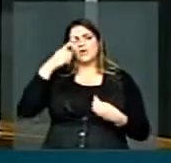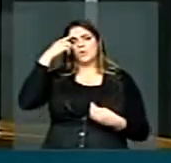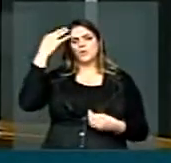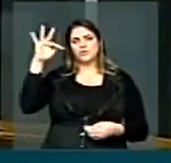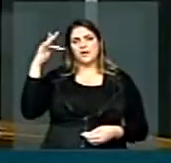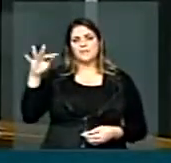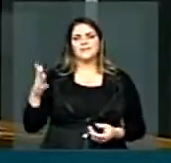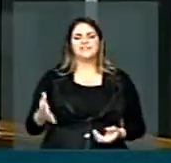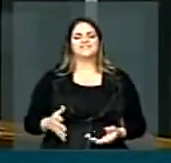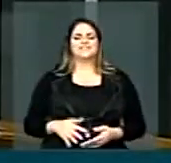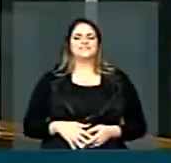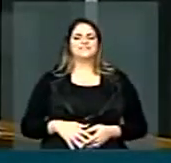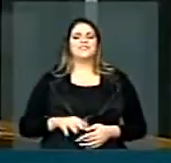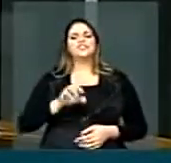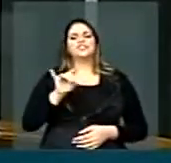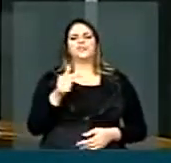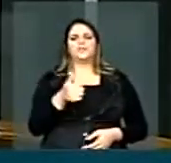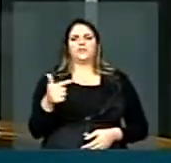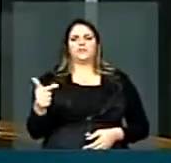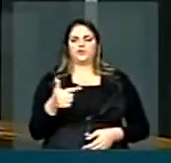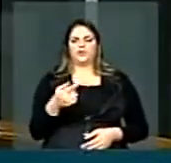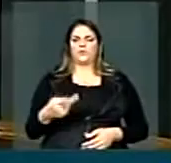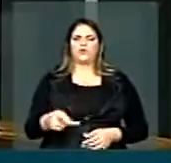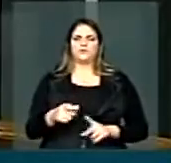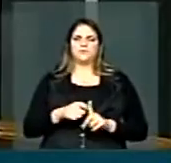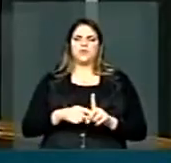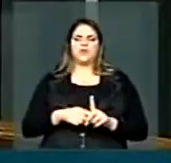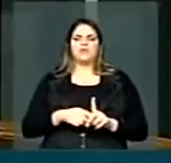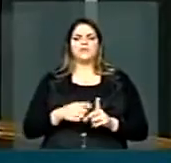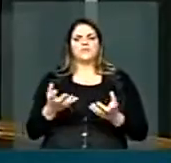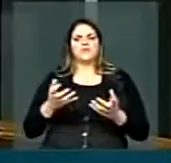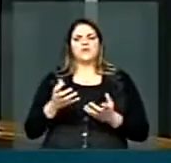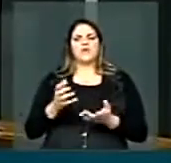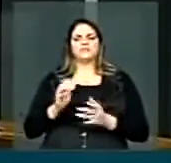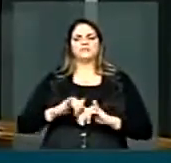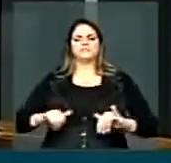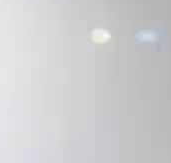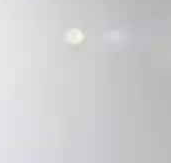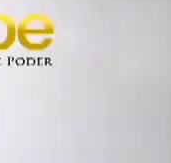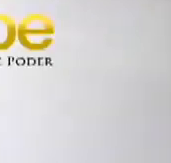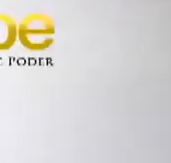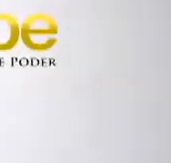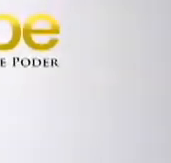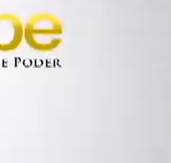dia 22 deste mês, ela seja transcrita nos anais da Câmara dos Deputados. Obrigado.